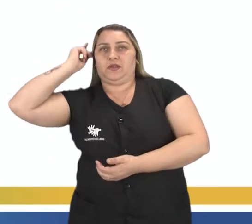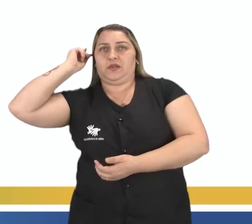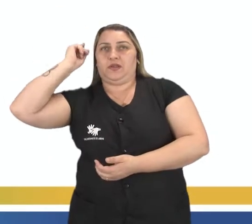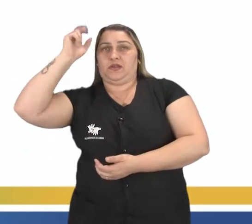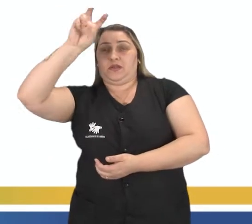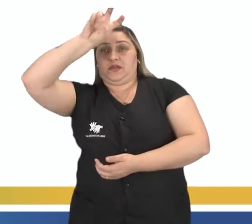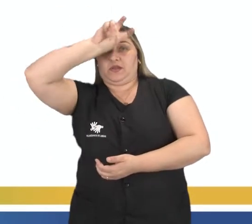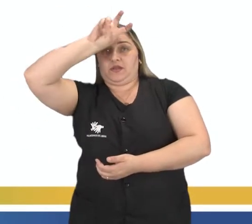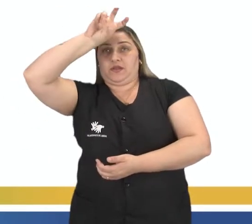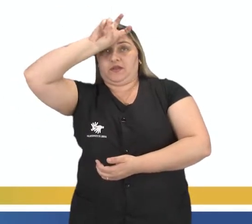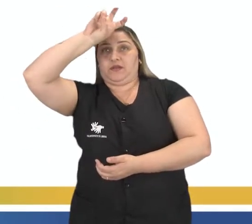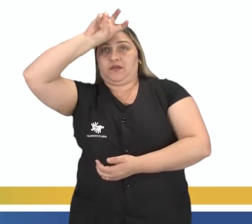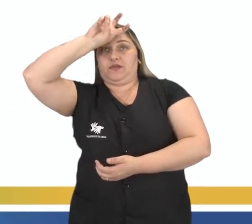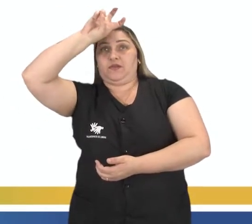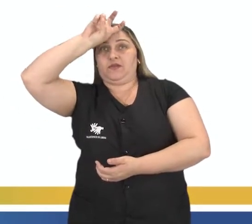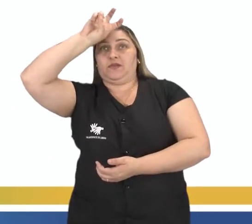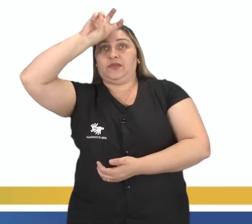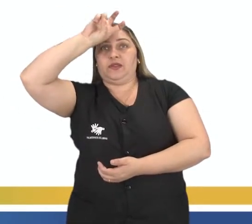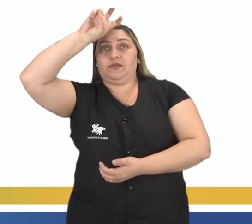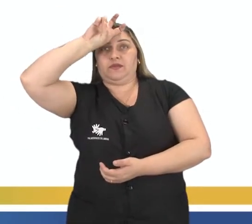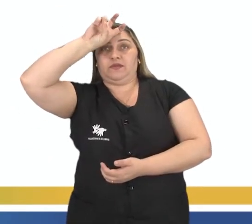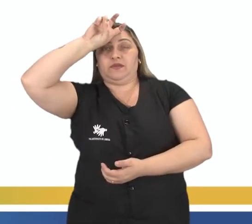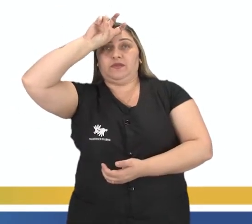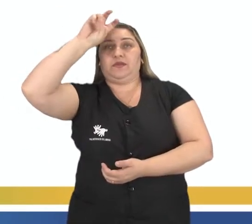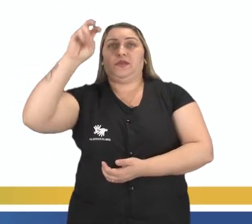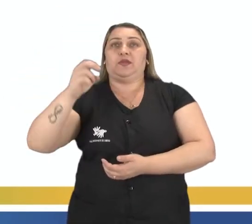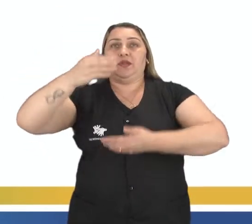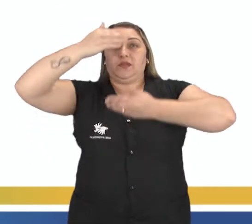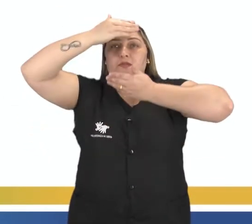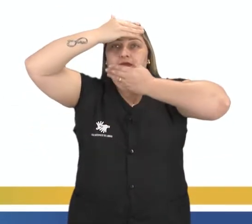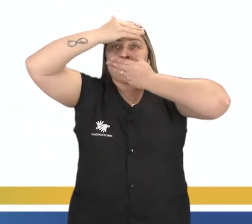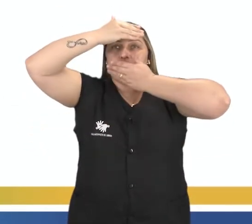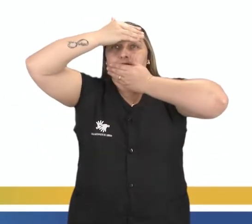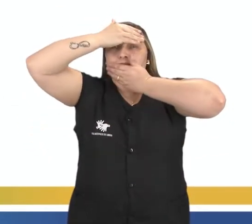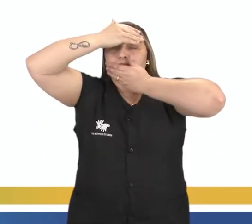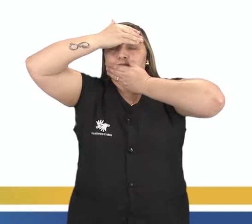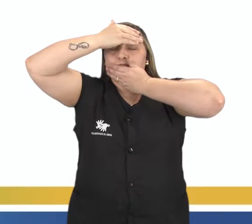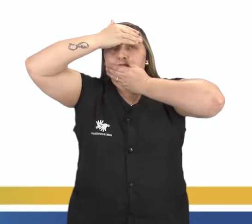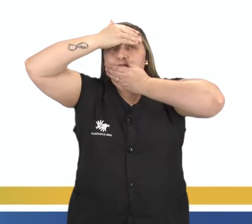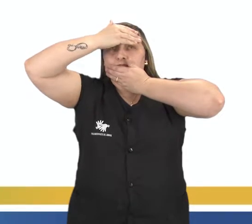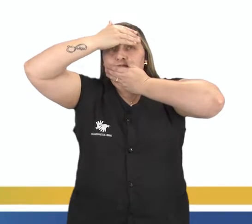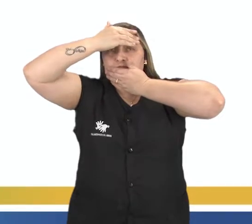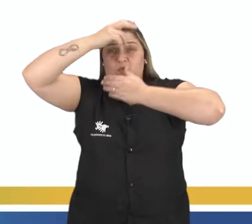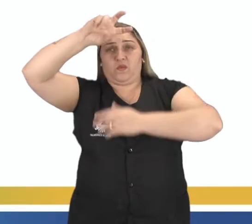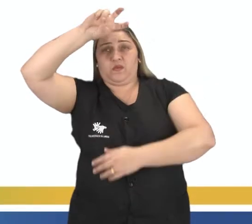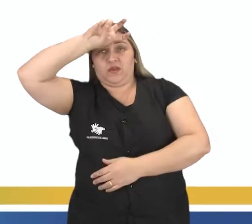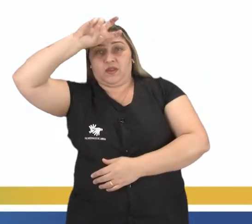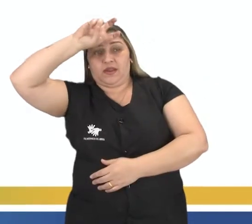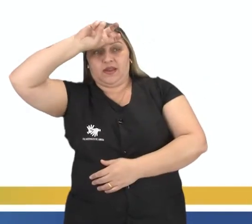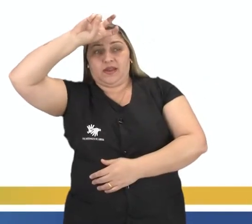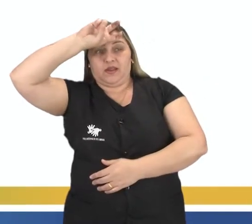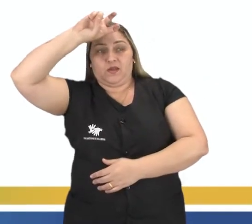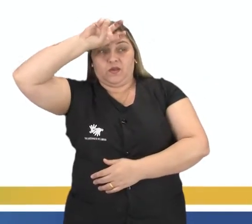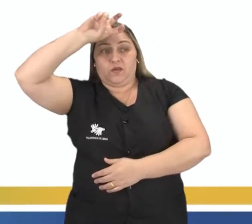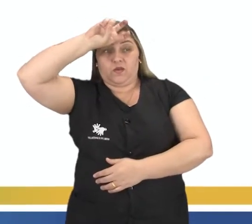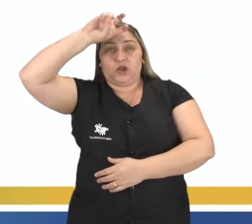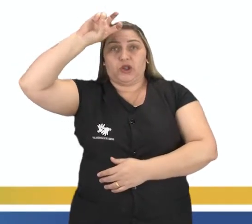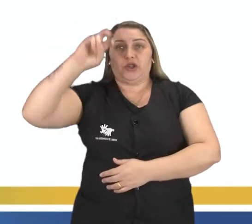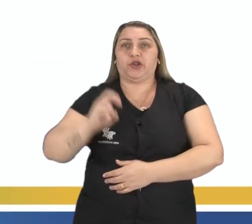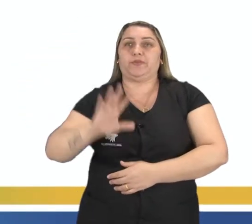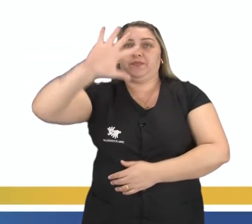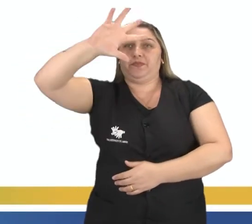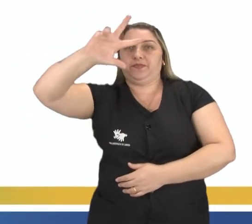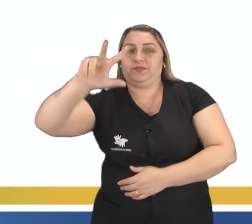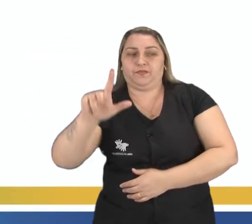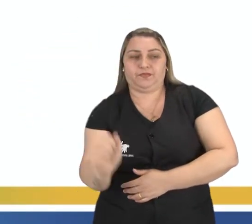né? Os cartagineses e os muçulmanos. Egito, ó, pessoal, o Egito fica na África,